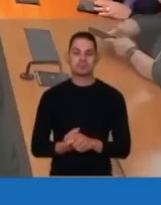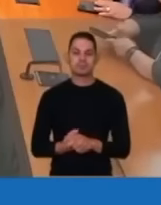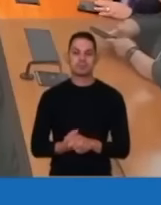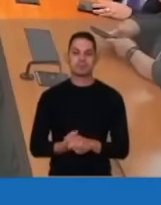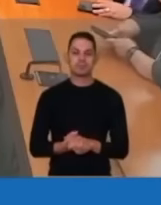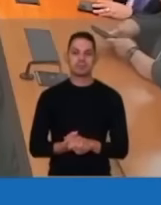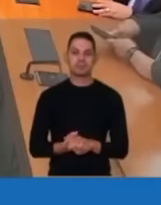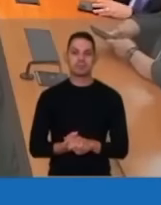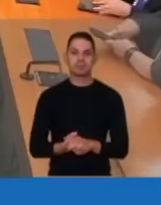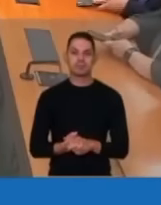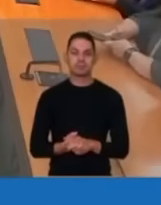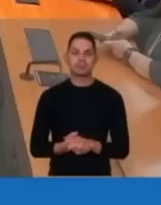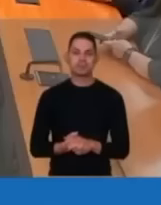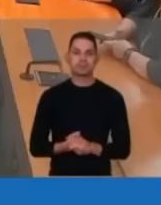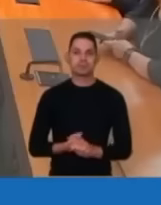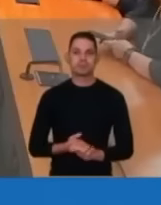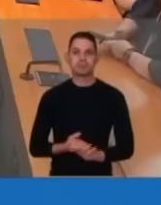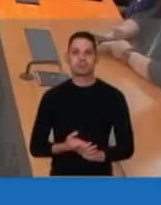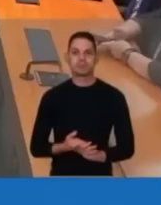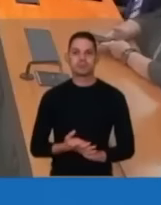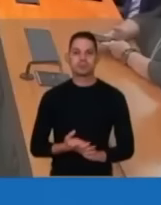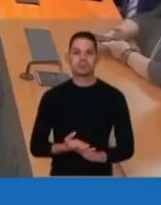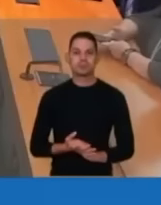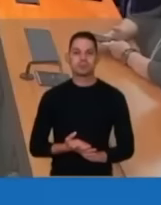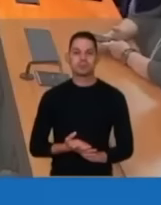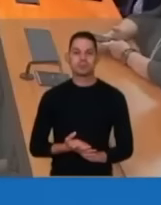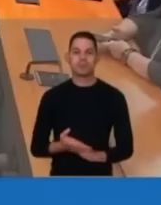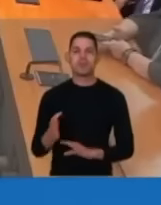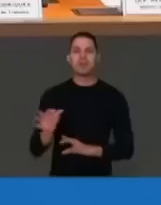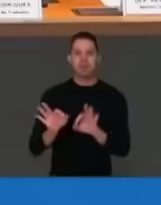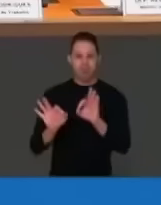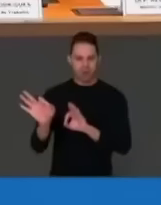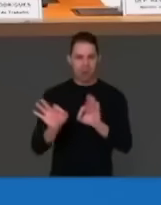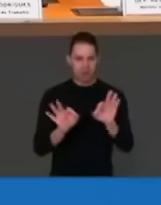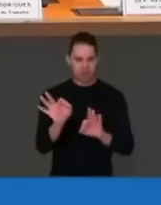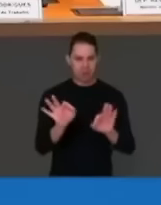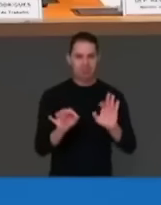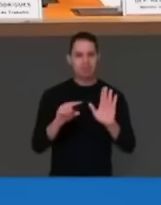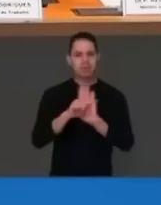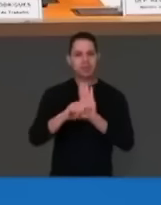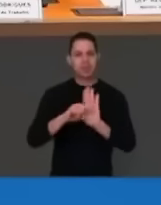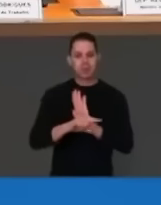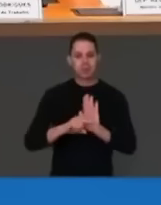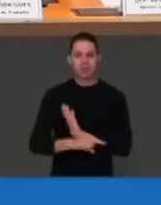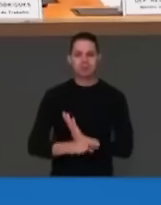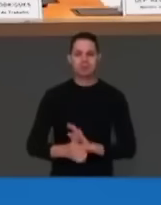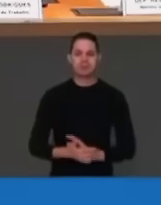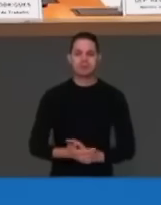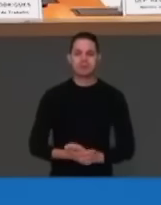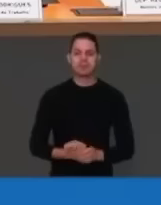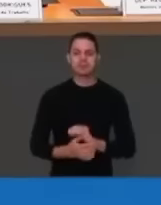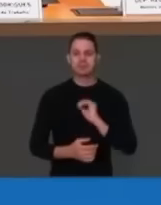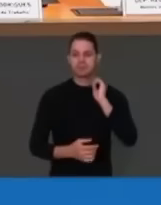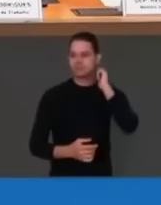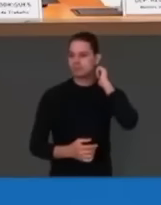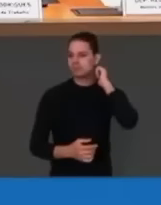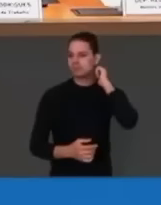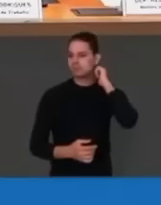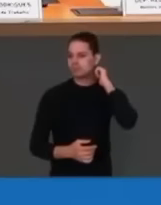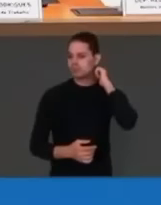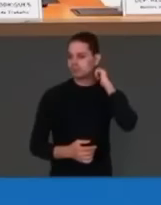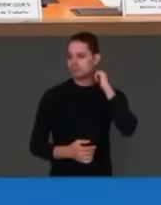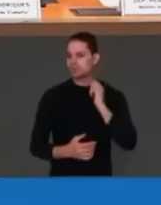olé na no no pagamento de impostos trata--se de um bem trata-se de uma propriedade privada